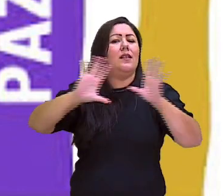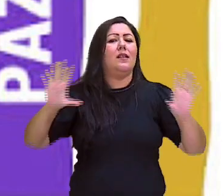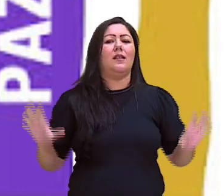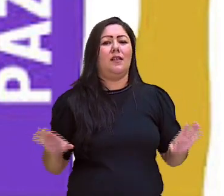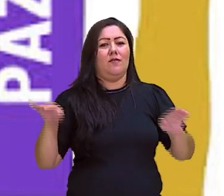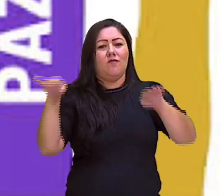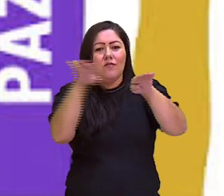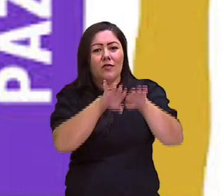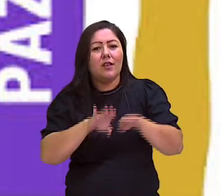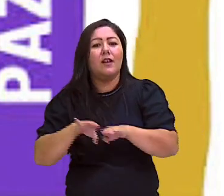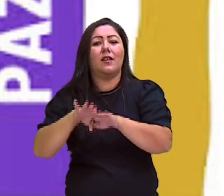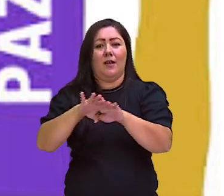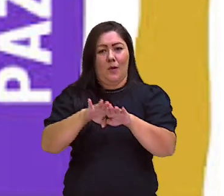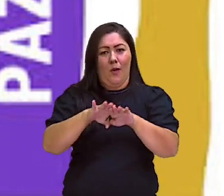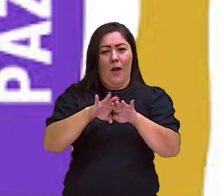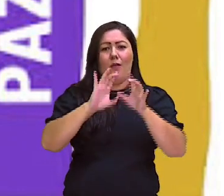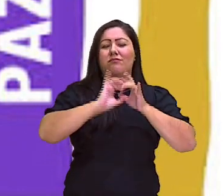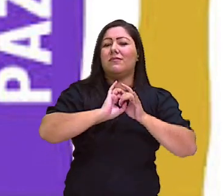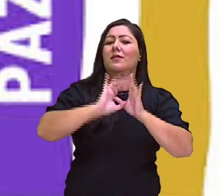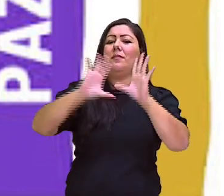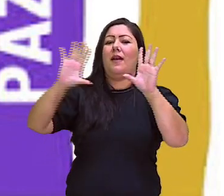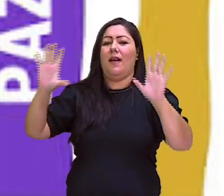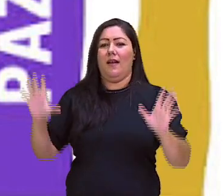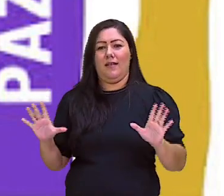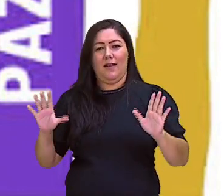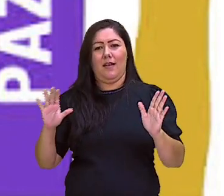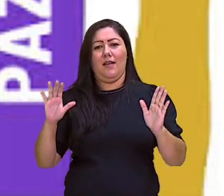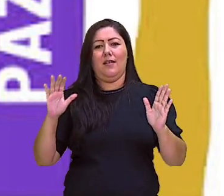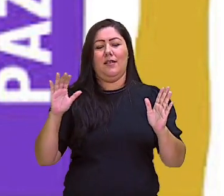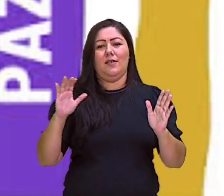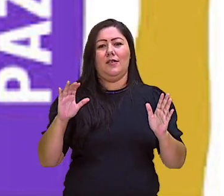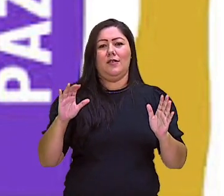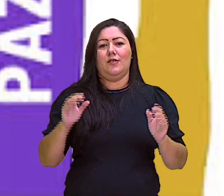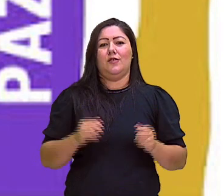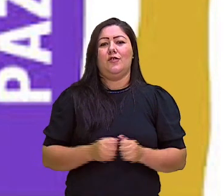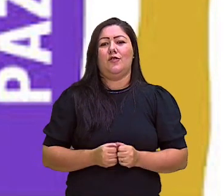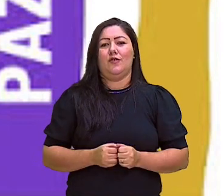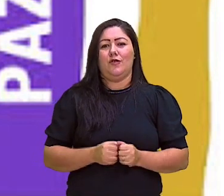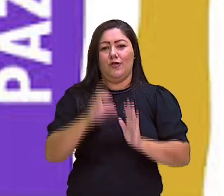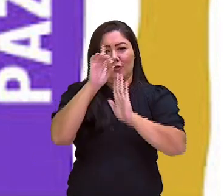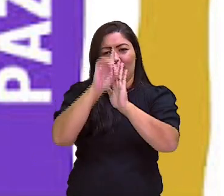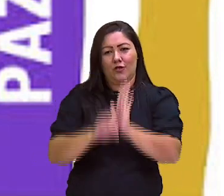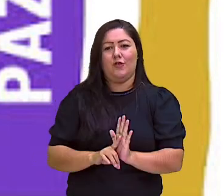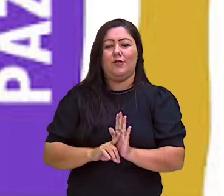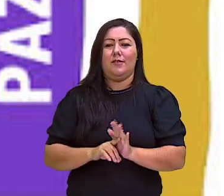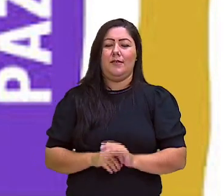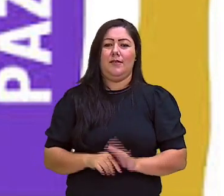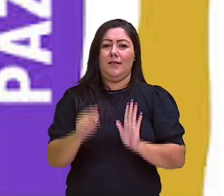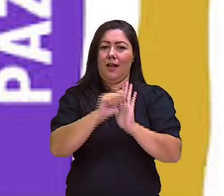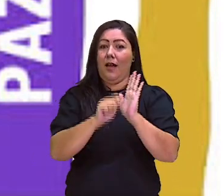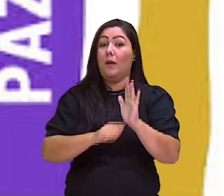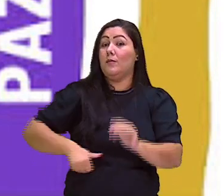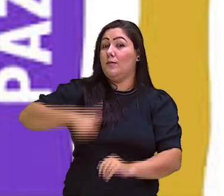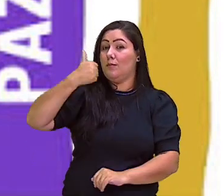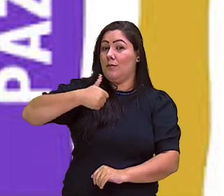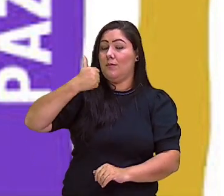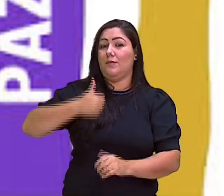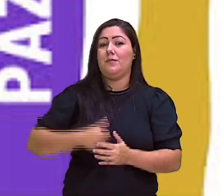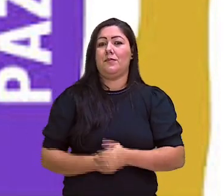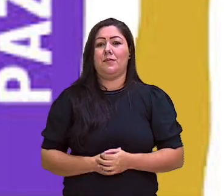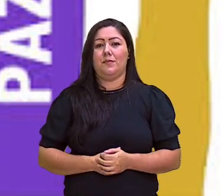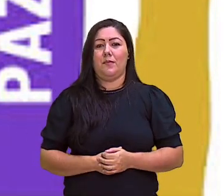em dignidade e direitos. Esse é o artigo 1º dessa declaração. O